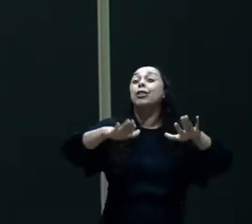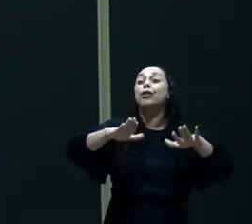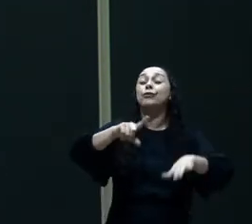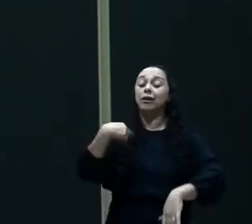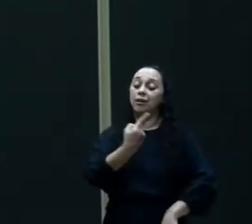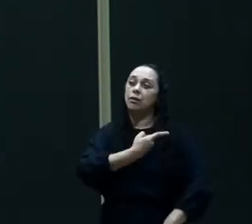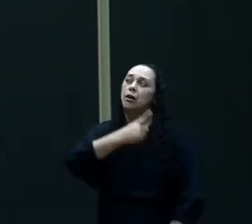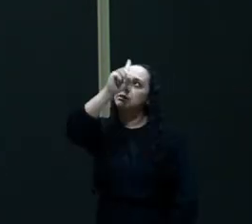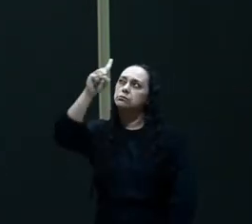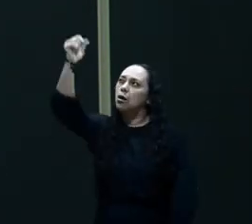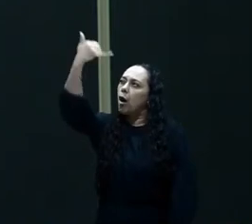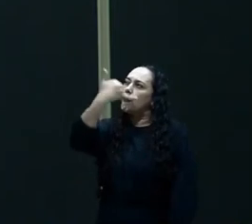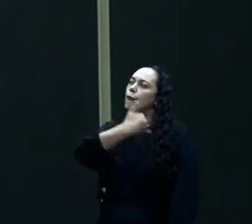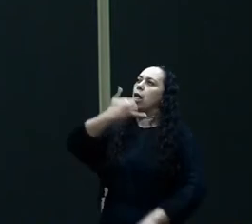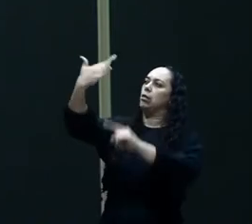ser